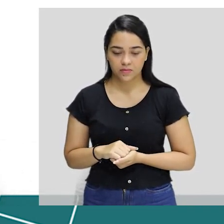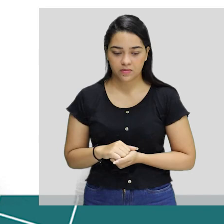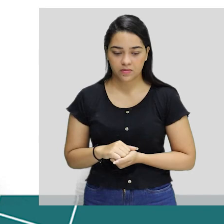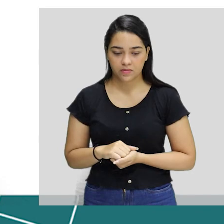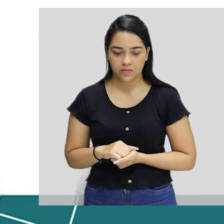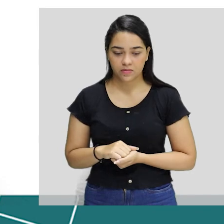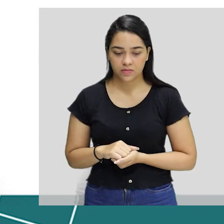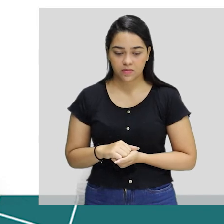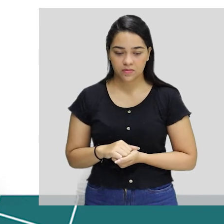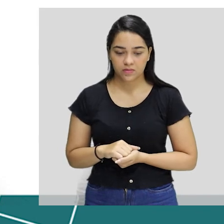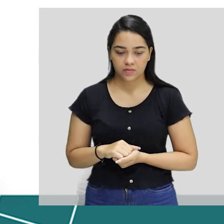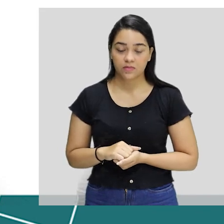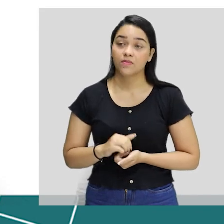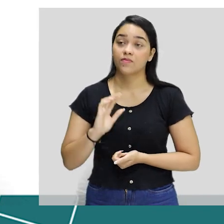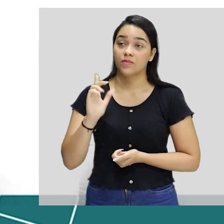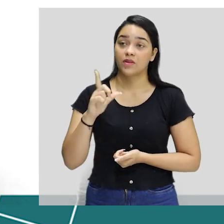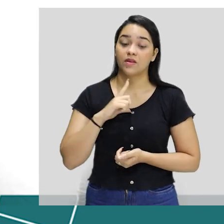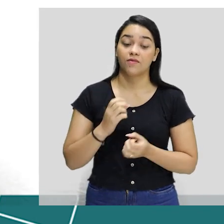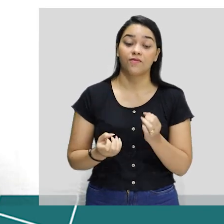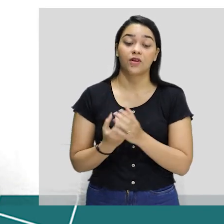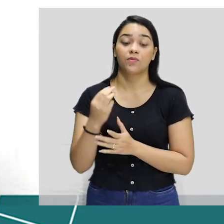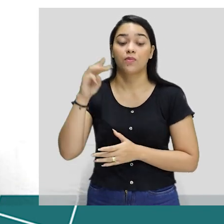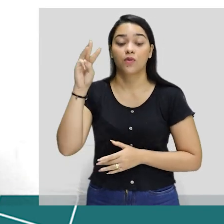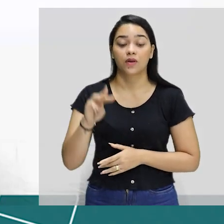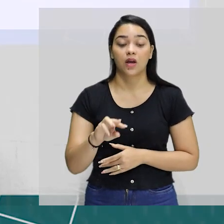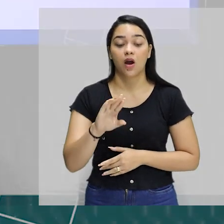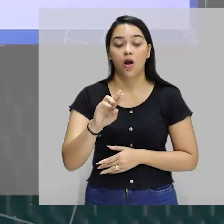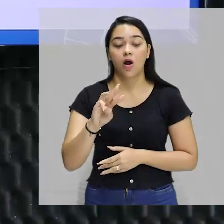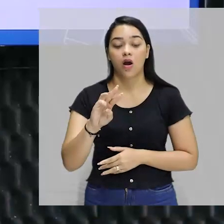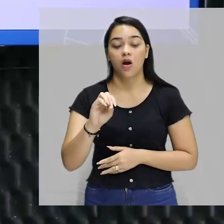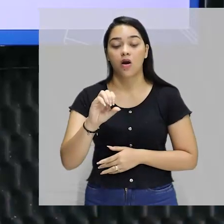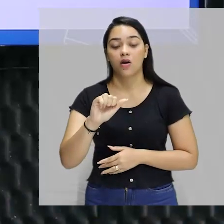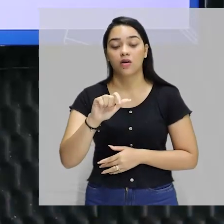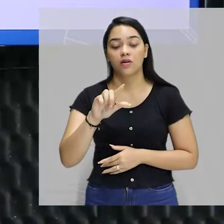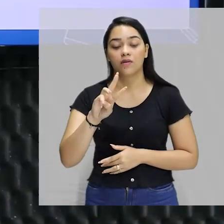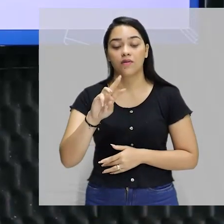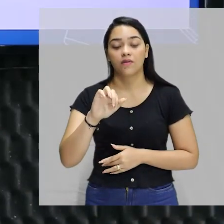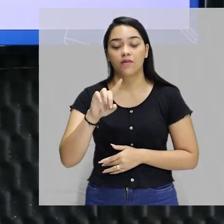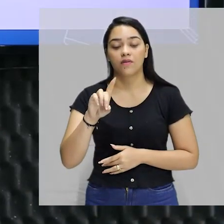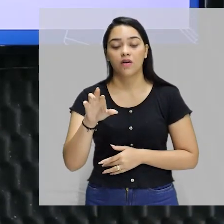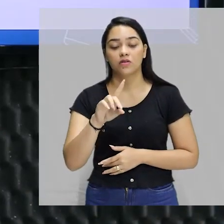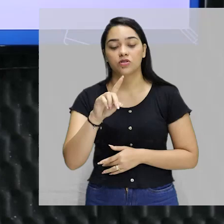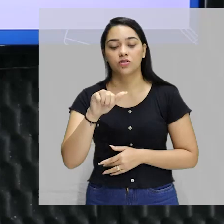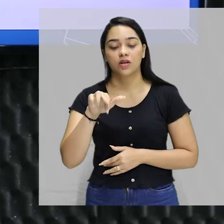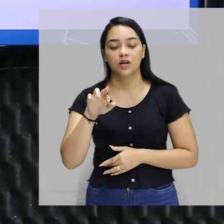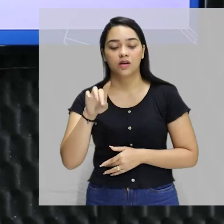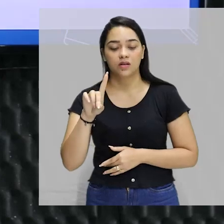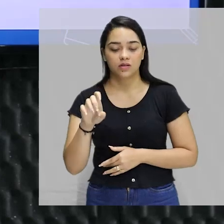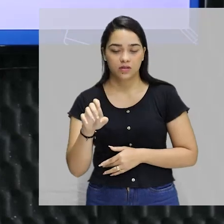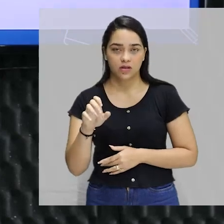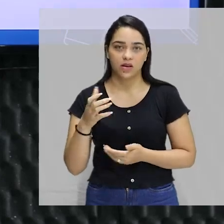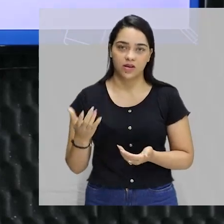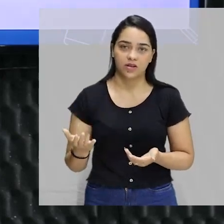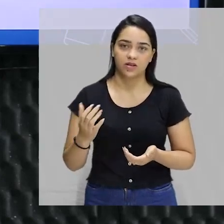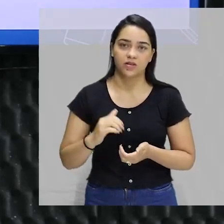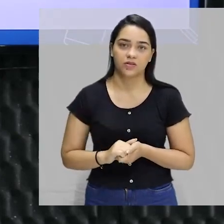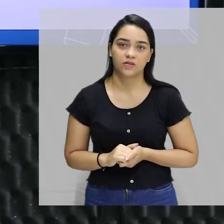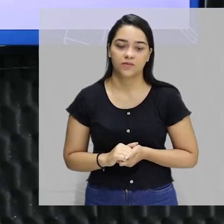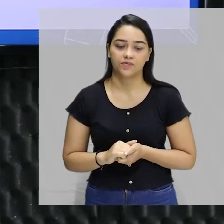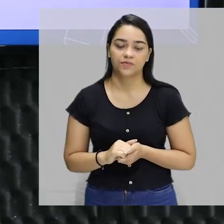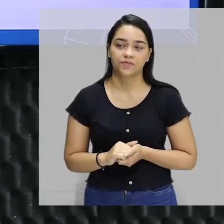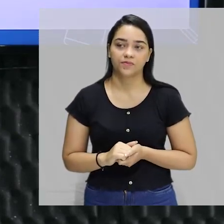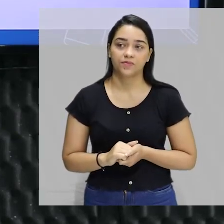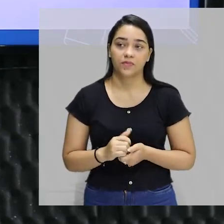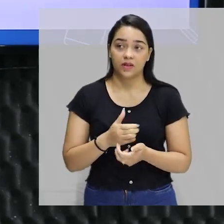cantam como os de lá. Esse já foi feito por quem? Por Oswald de Andrade no Canto de Regresso à Pátria.